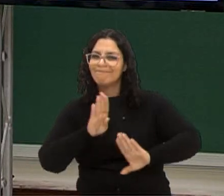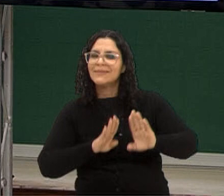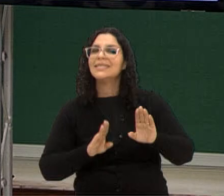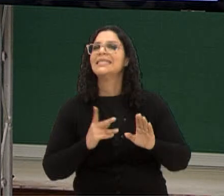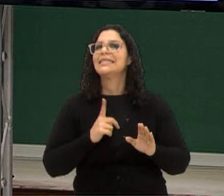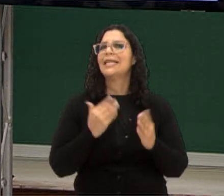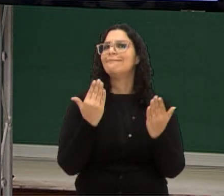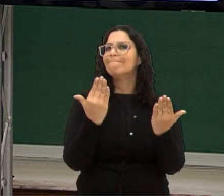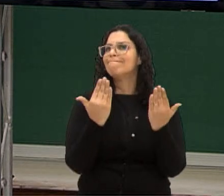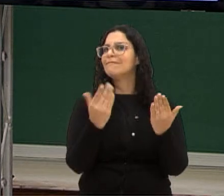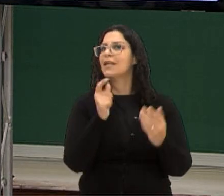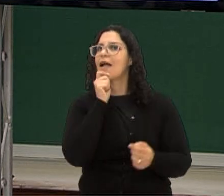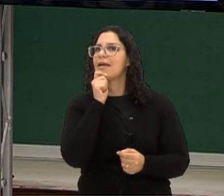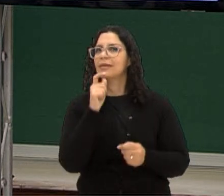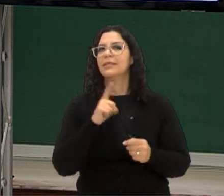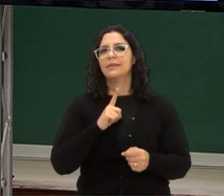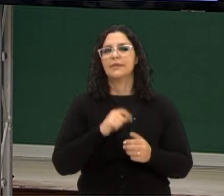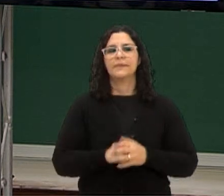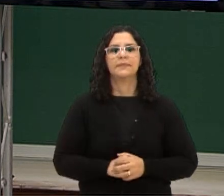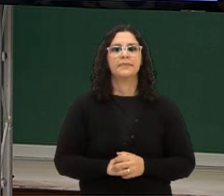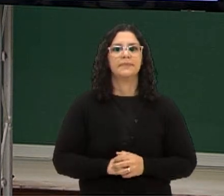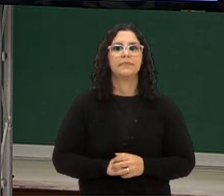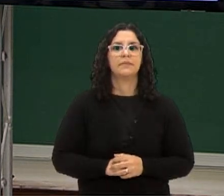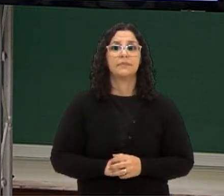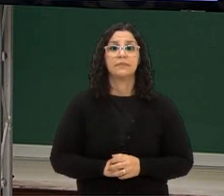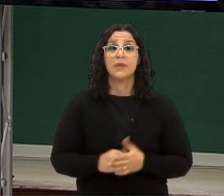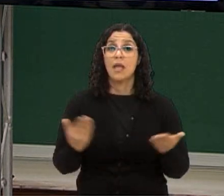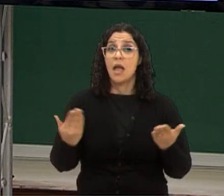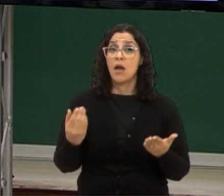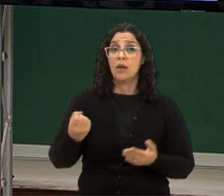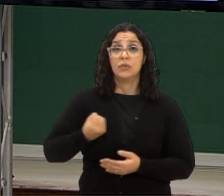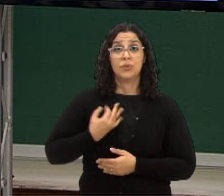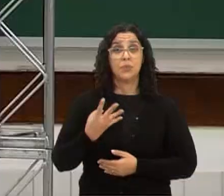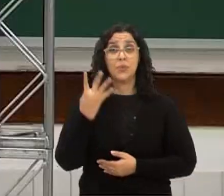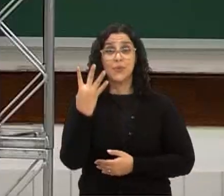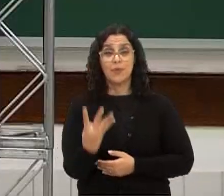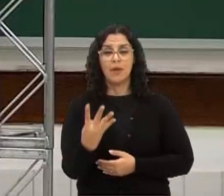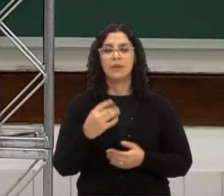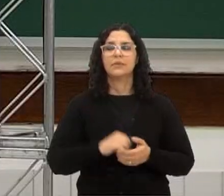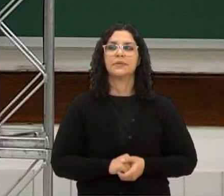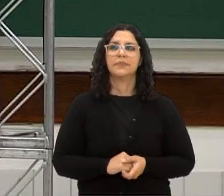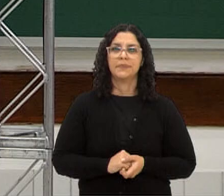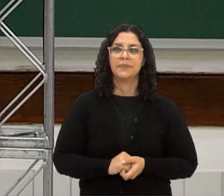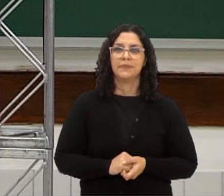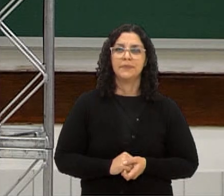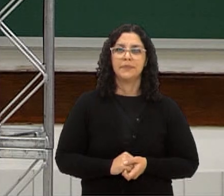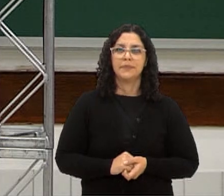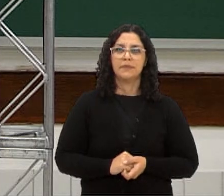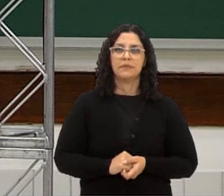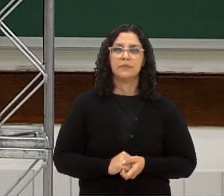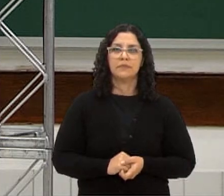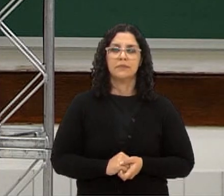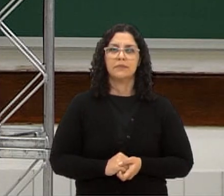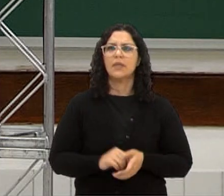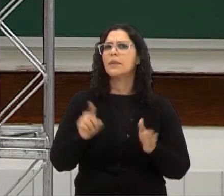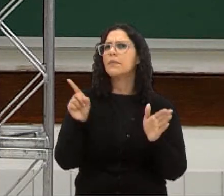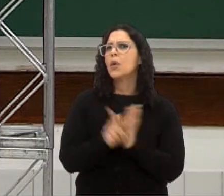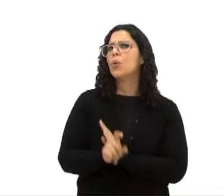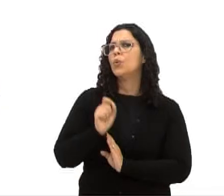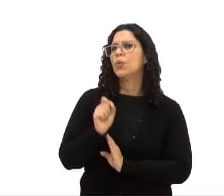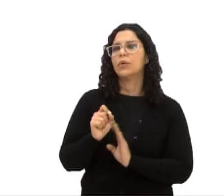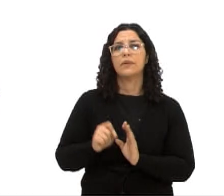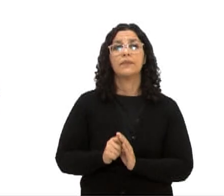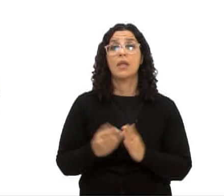ser questionada nesse sentido. E agora, nós chegamos para a atividade número 4, que diz